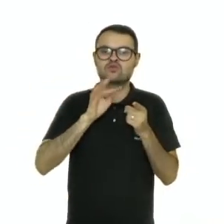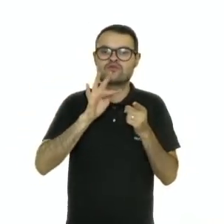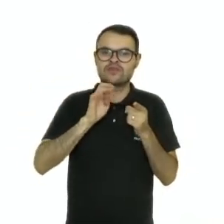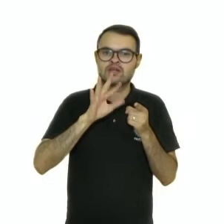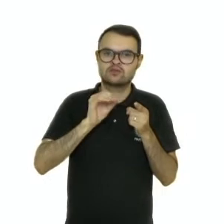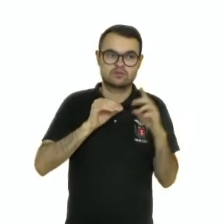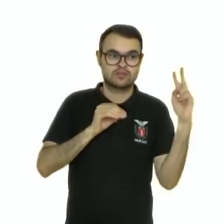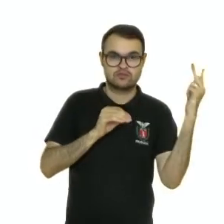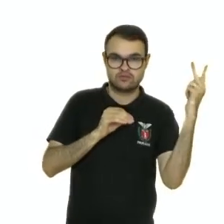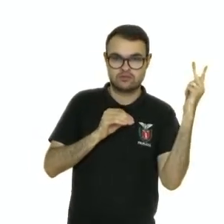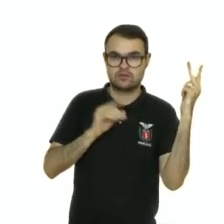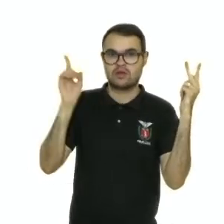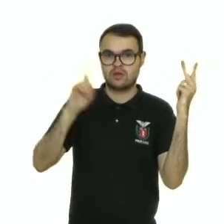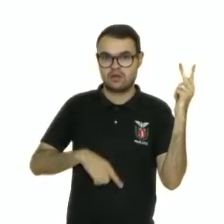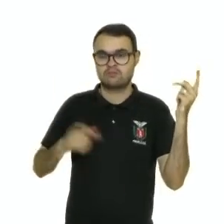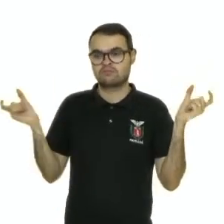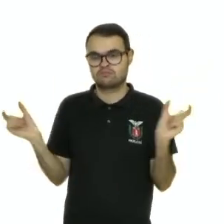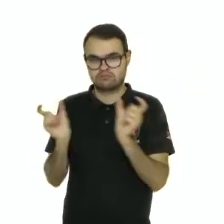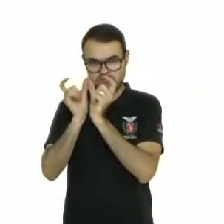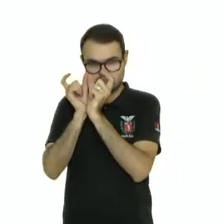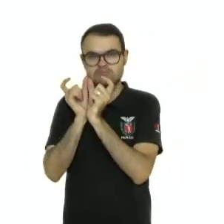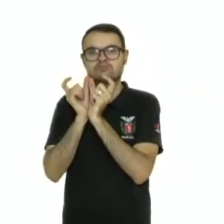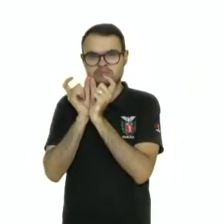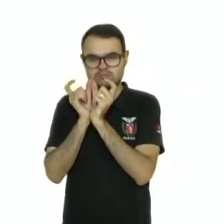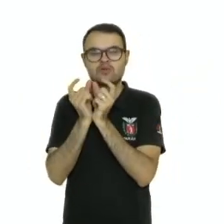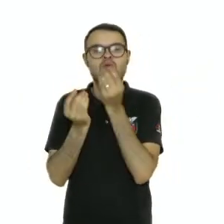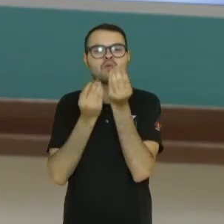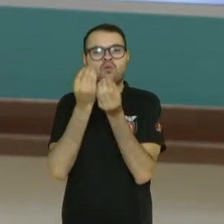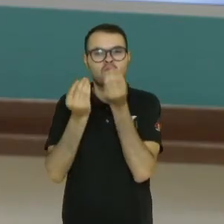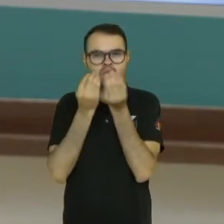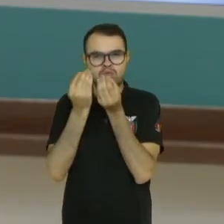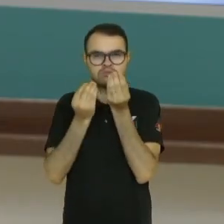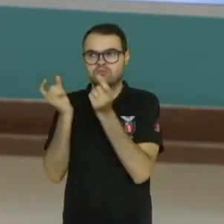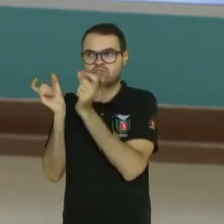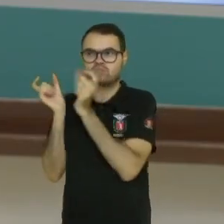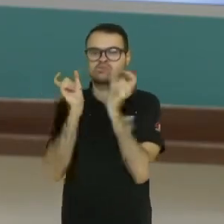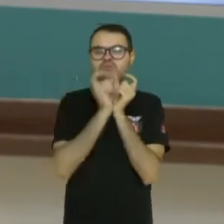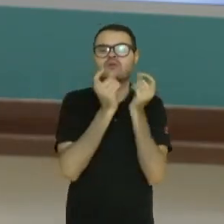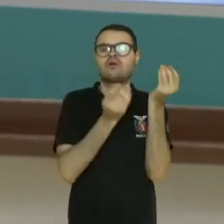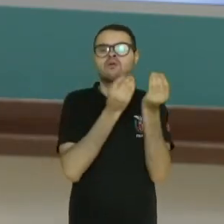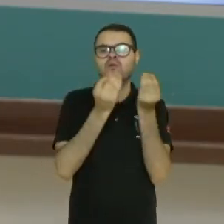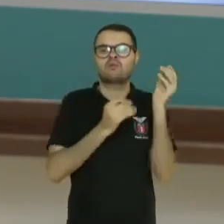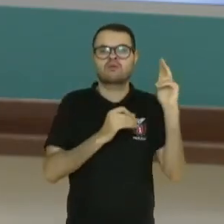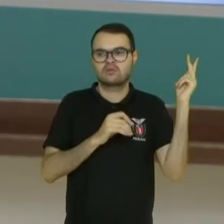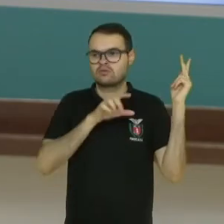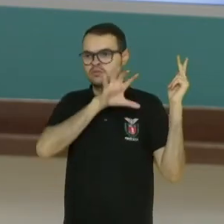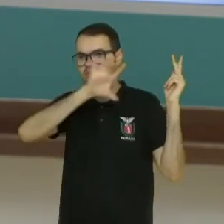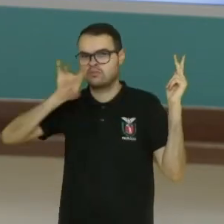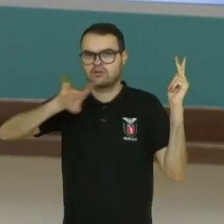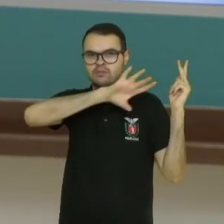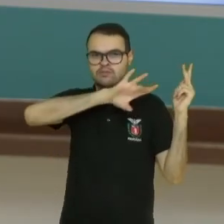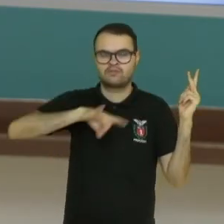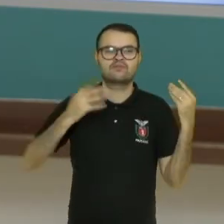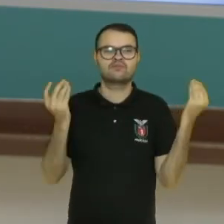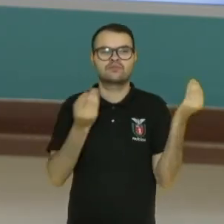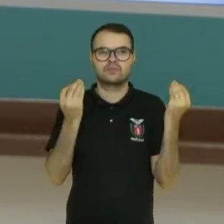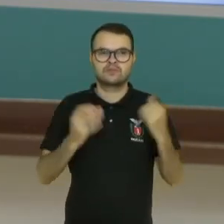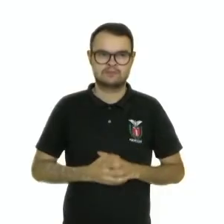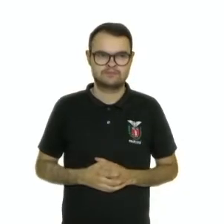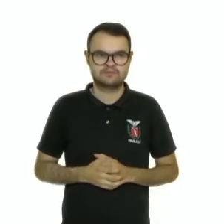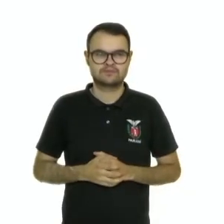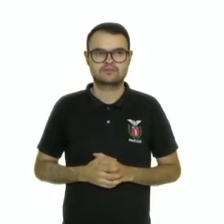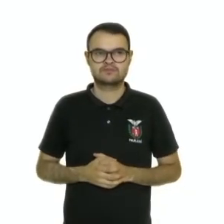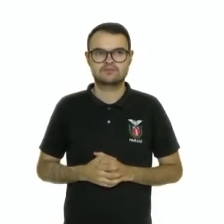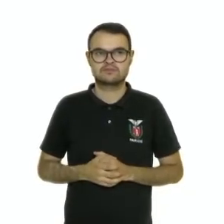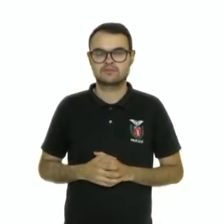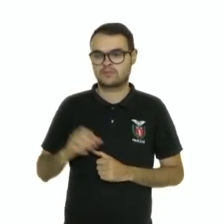está juntando aí o hidrogênio com o selênio e o hidrogênio com o enxofre, como que vai ficar a fórmula nesse caso? Então, olha só,